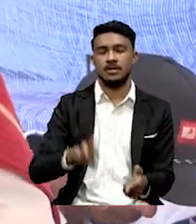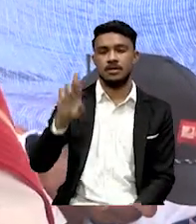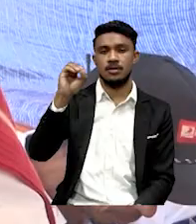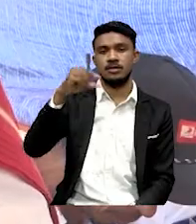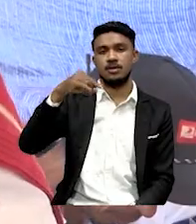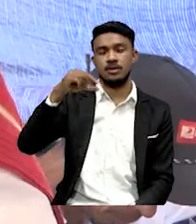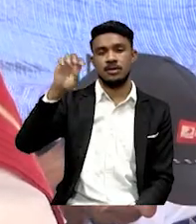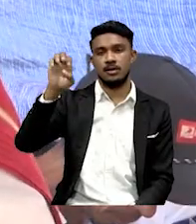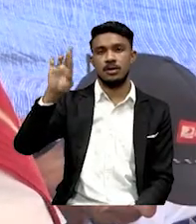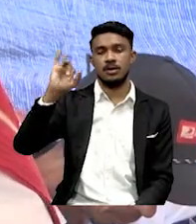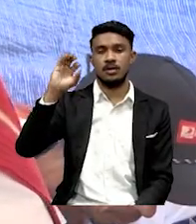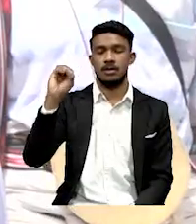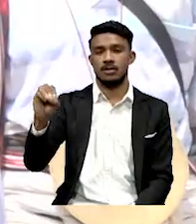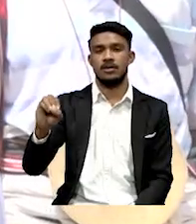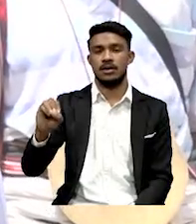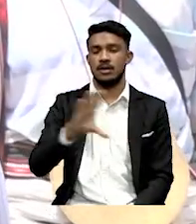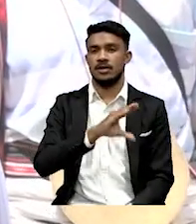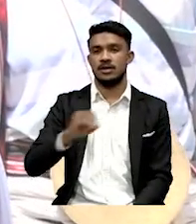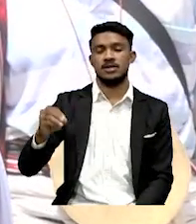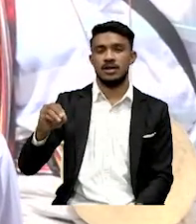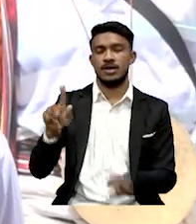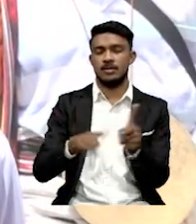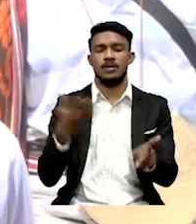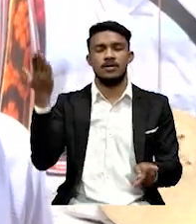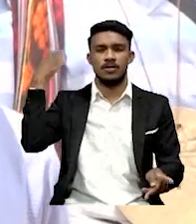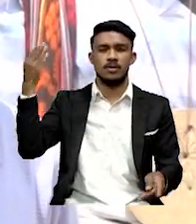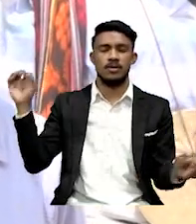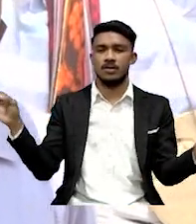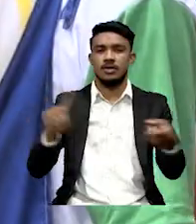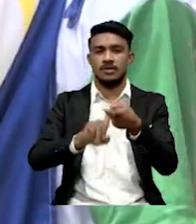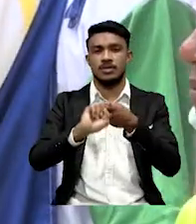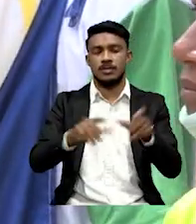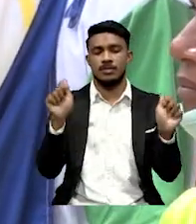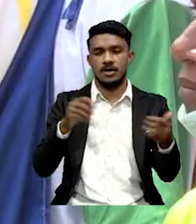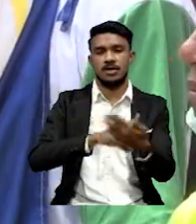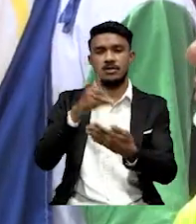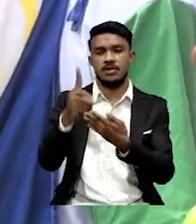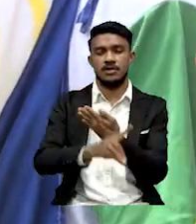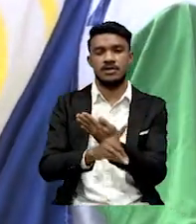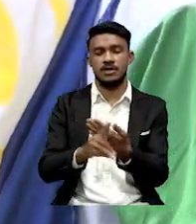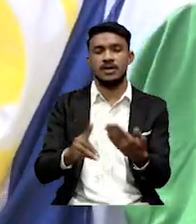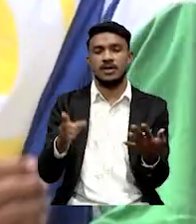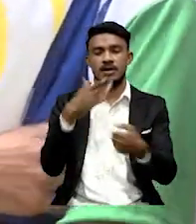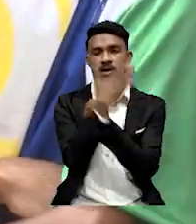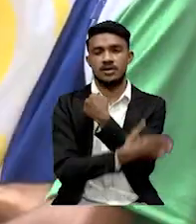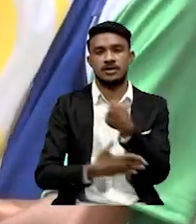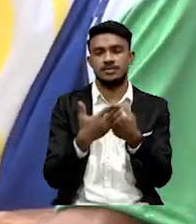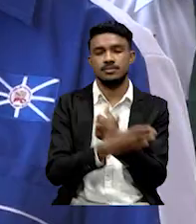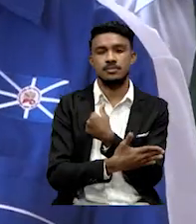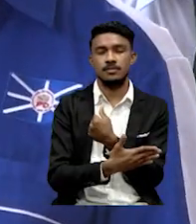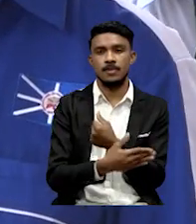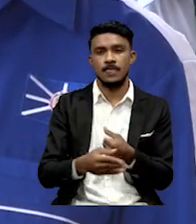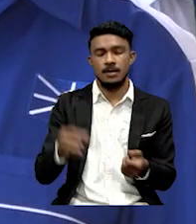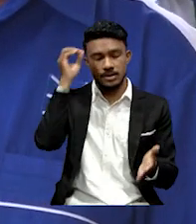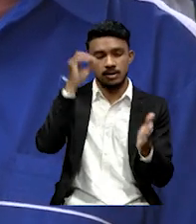Lobato Hateten, geração 75, se la Husik Malu, Rodibele desenvolve na São Nem. Além de né, adjunto secretário-geral do